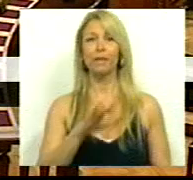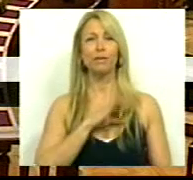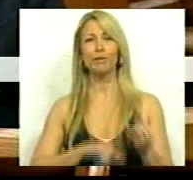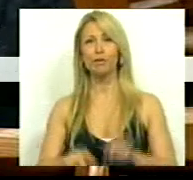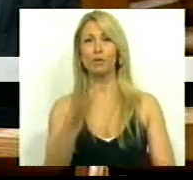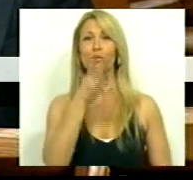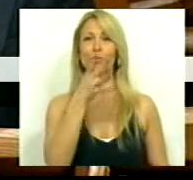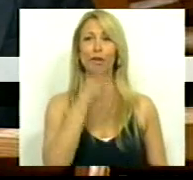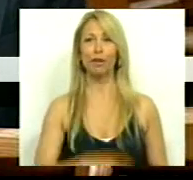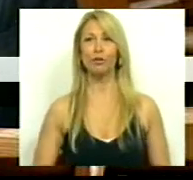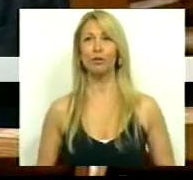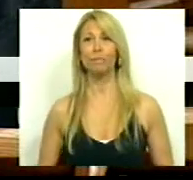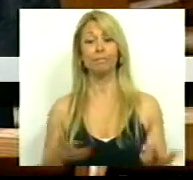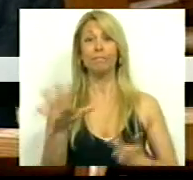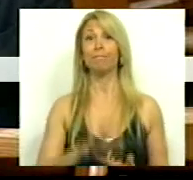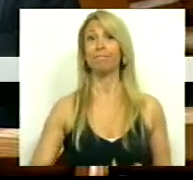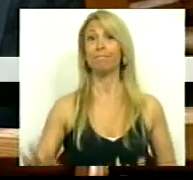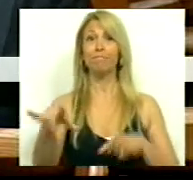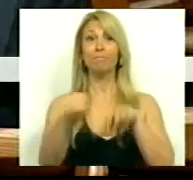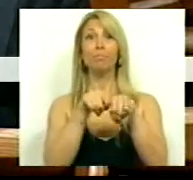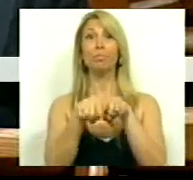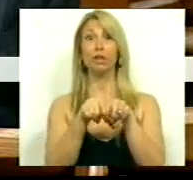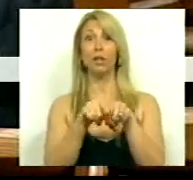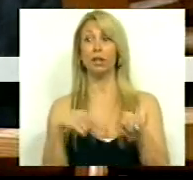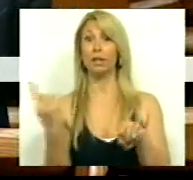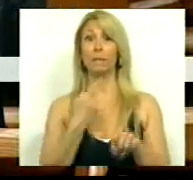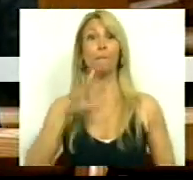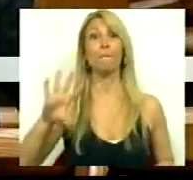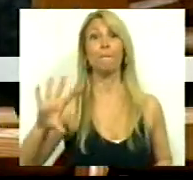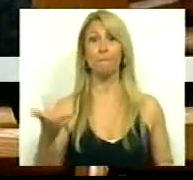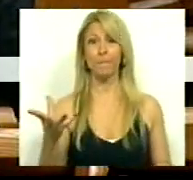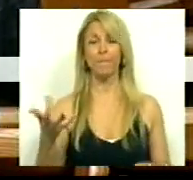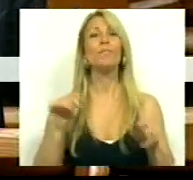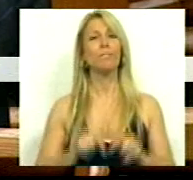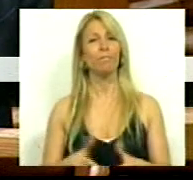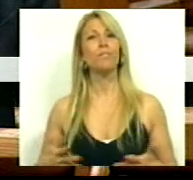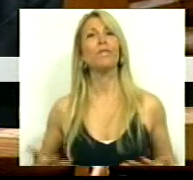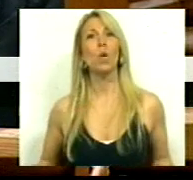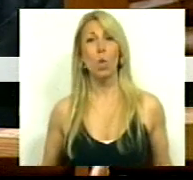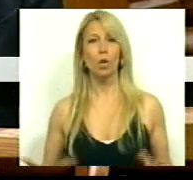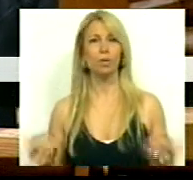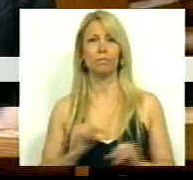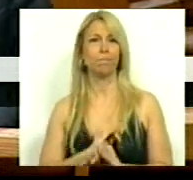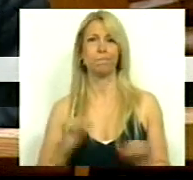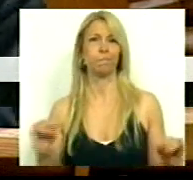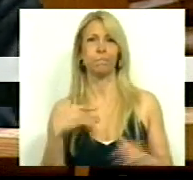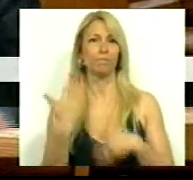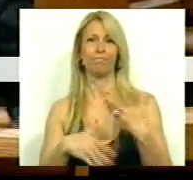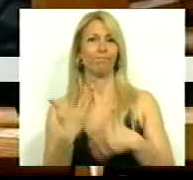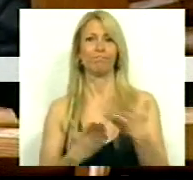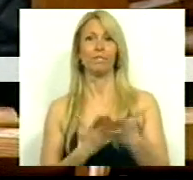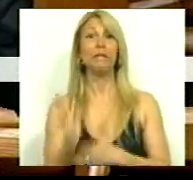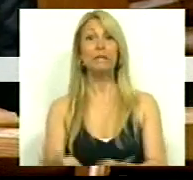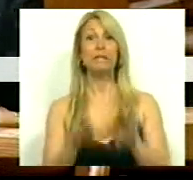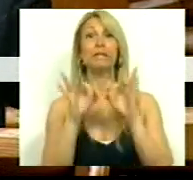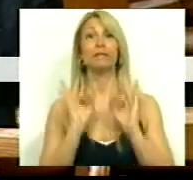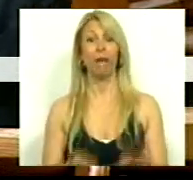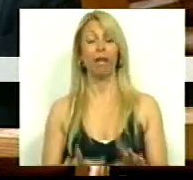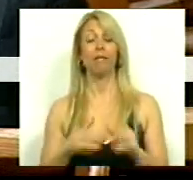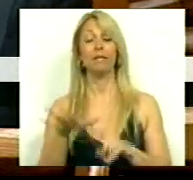Senhores deputados, a situação política do nosso país é hoje tão insustentável como já era